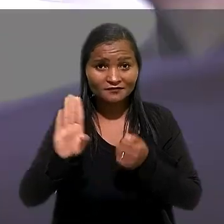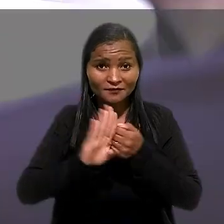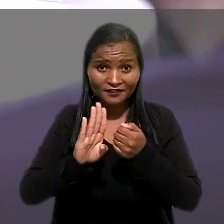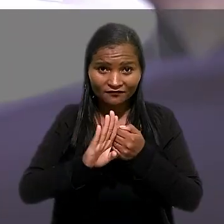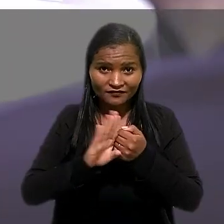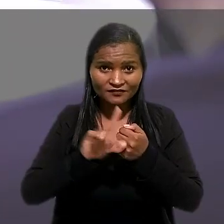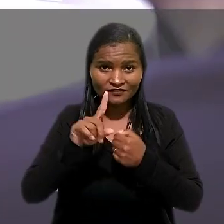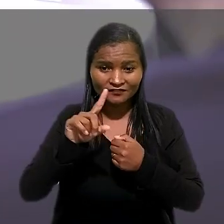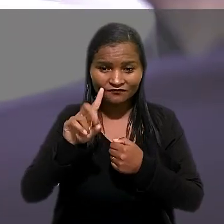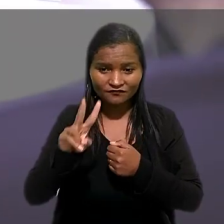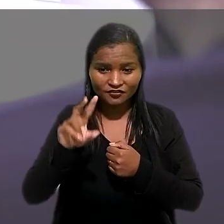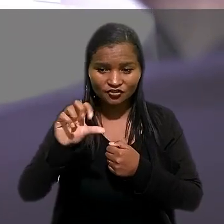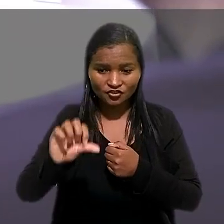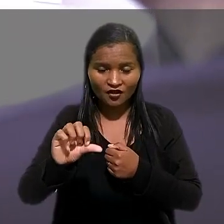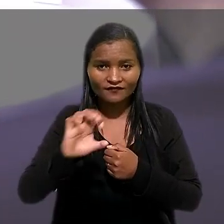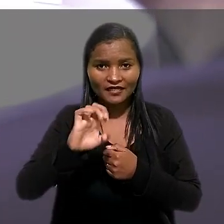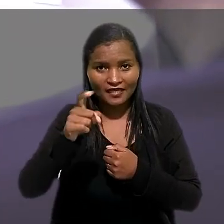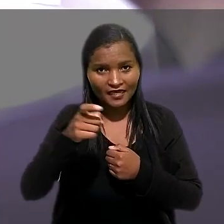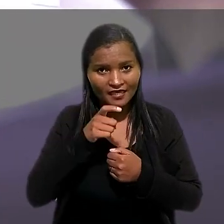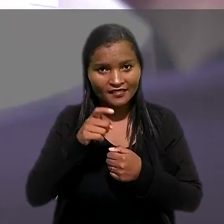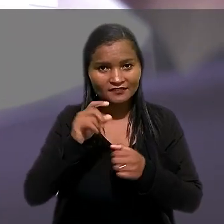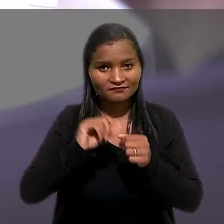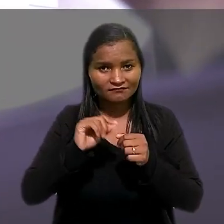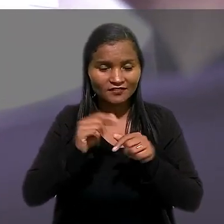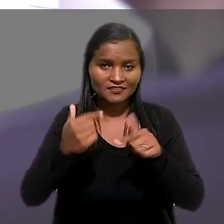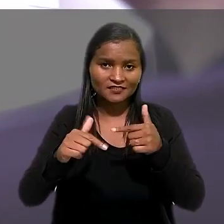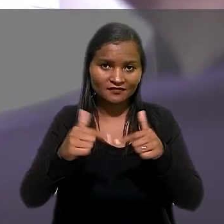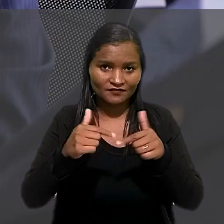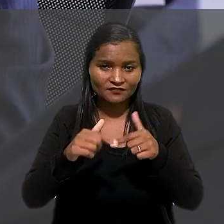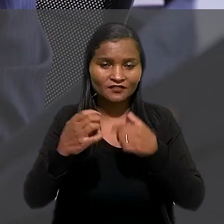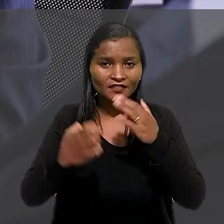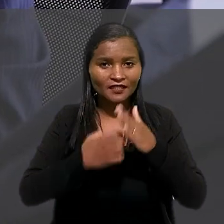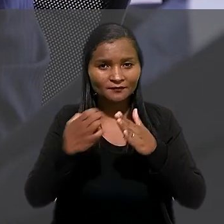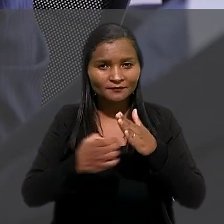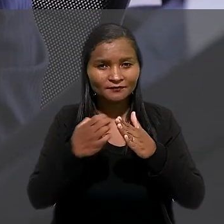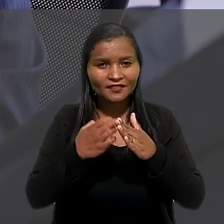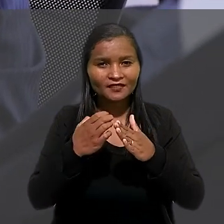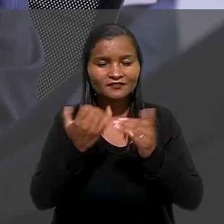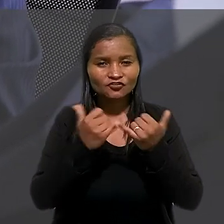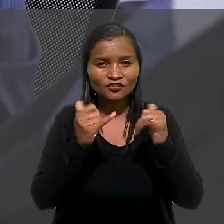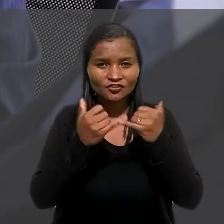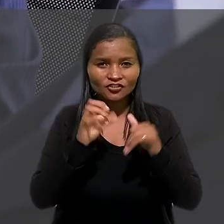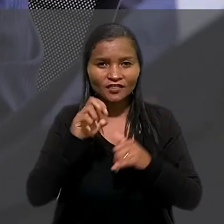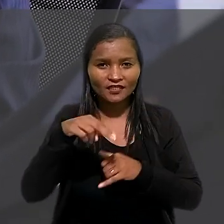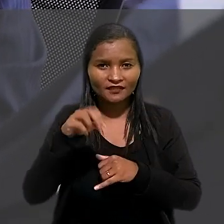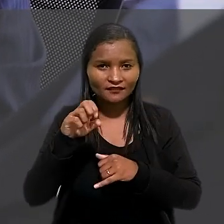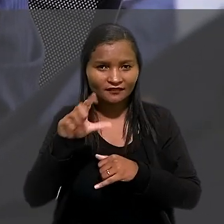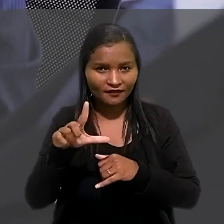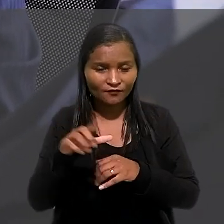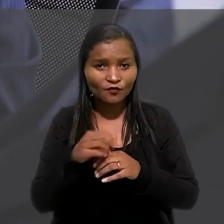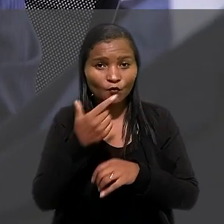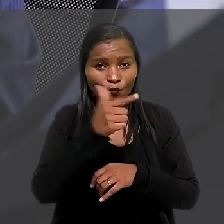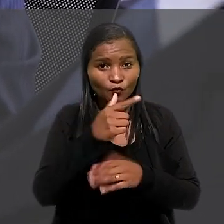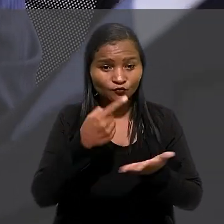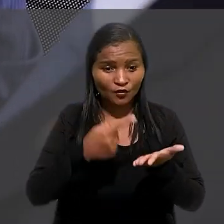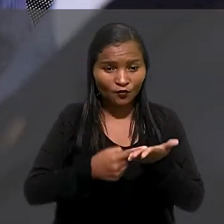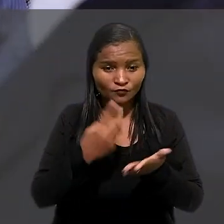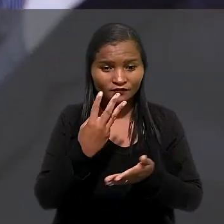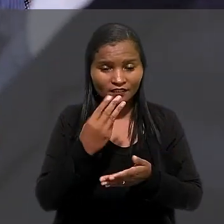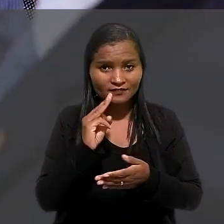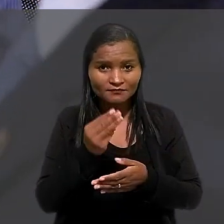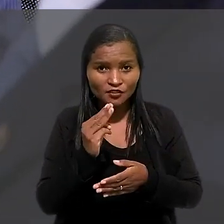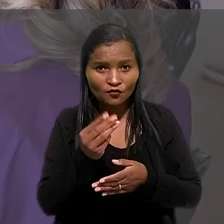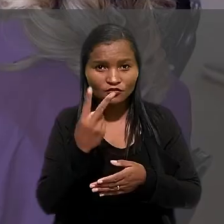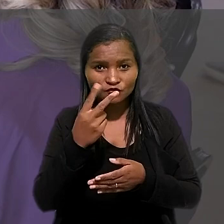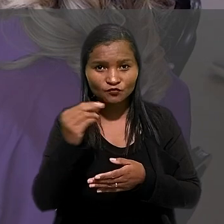3.900.000 e beneficiou 129 ex-prestadores de serviço da empresa de energia Enel. O outro acordo totalizou